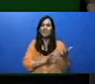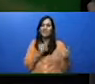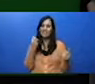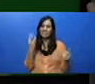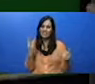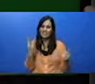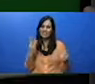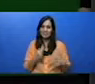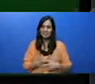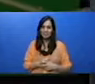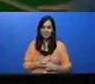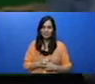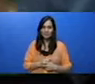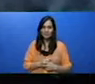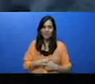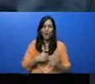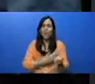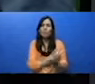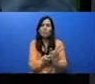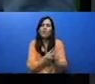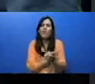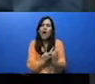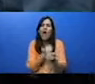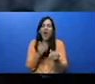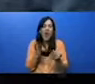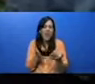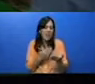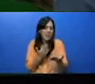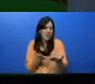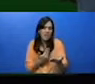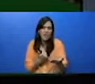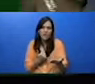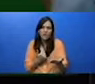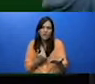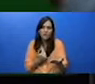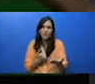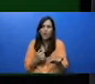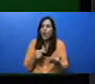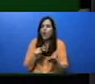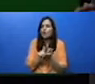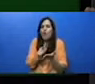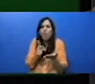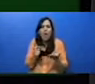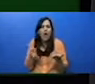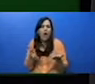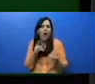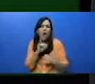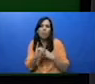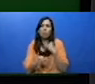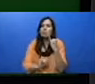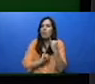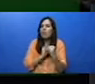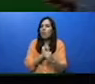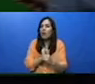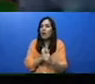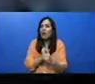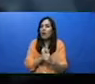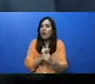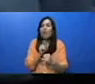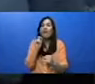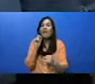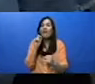Atividade 3. Procurar em livros, revistas, jornais ou internet sobre um animal da